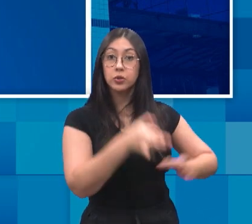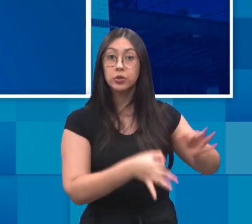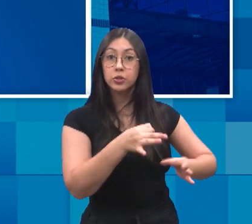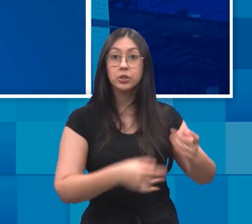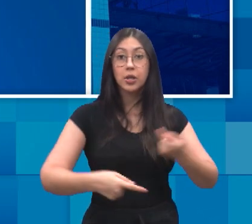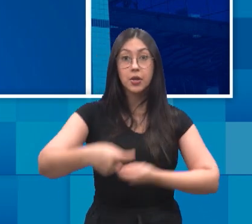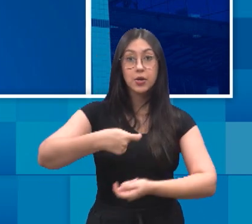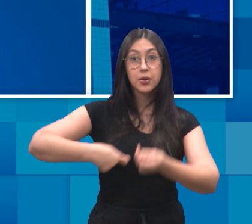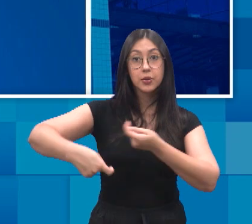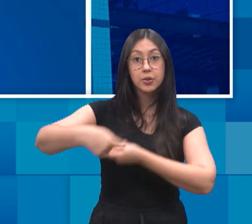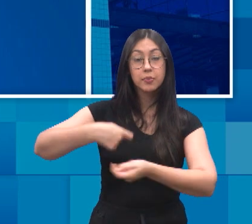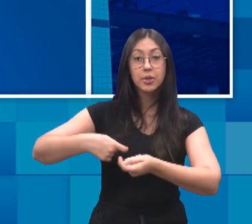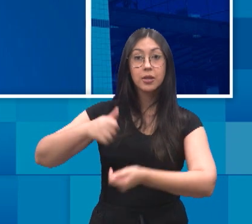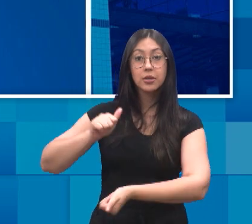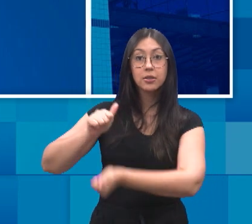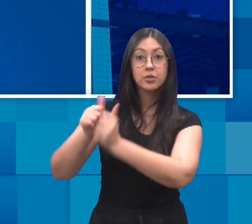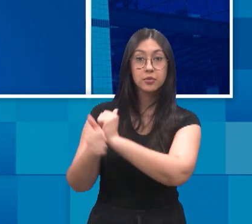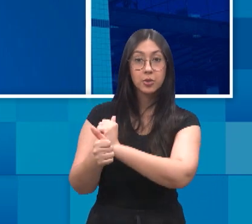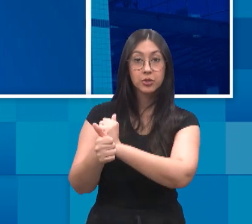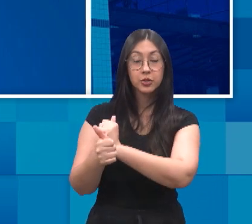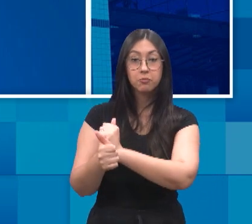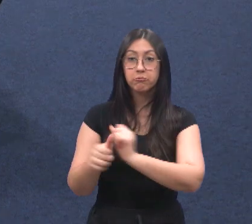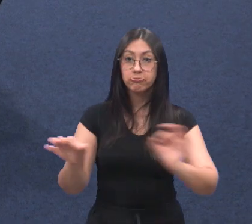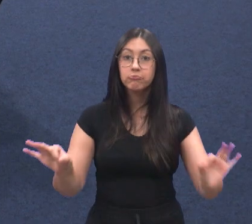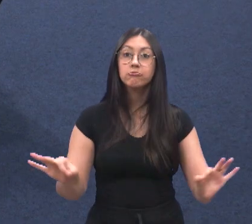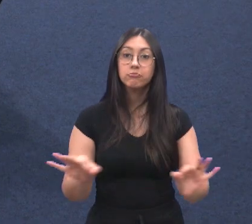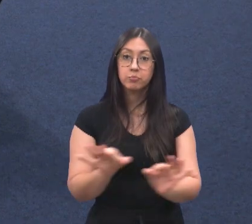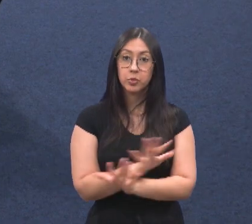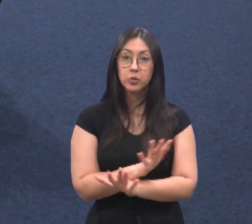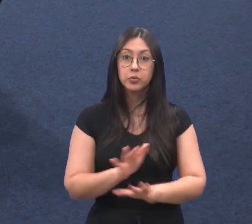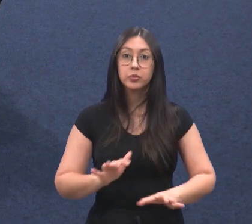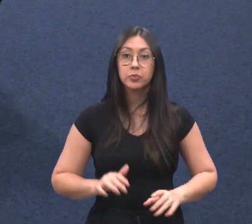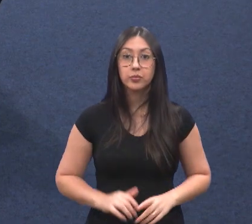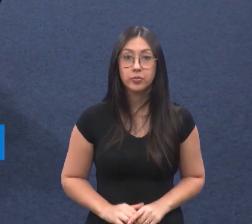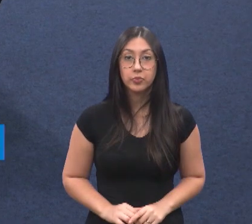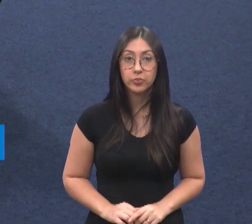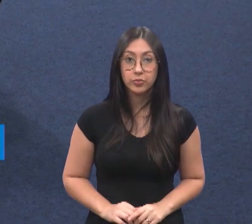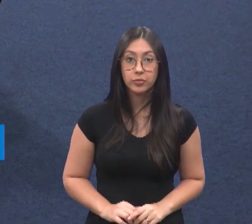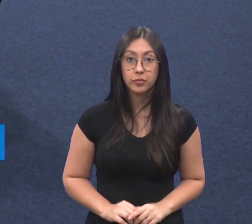Economia e Esporte. São esses os novos processos, presidente.